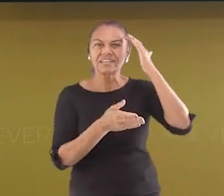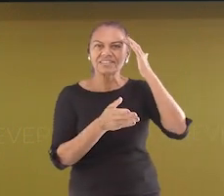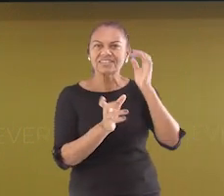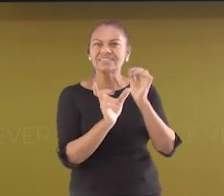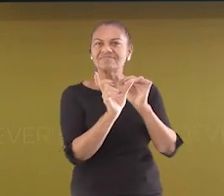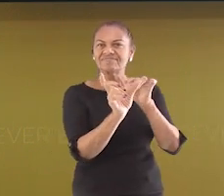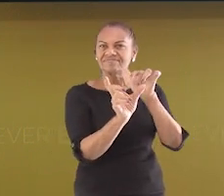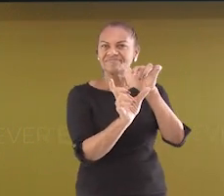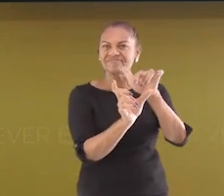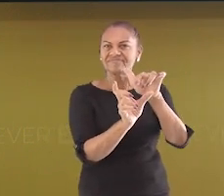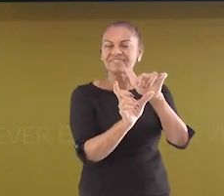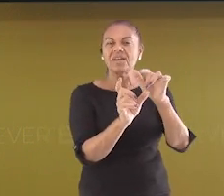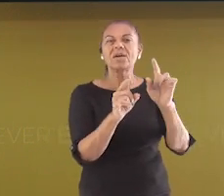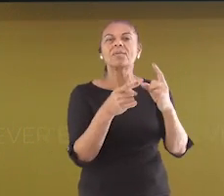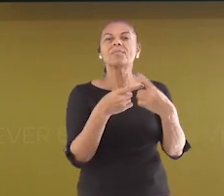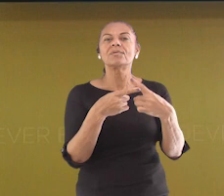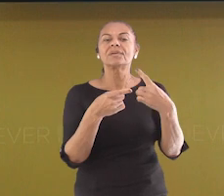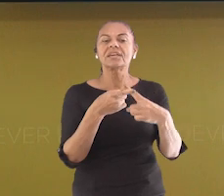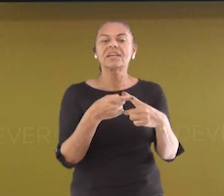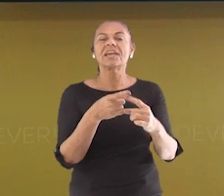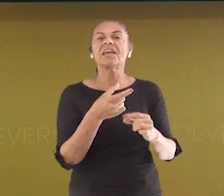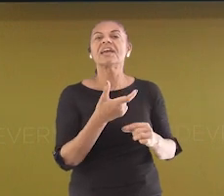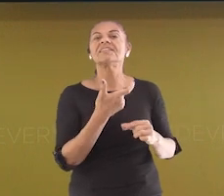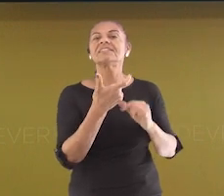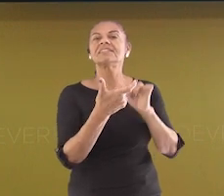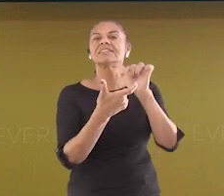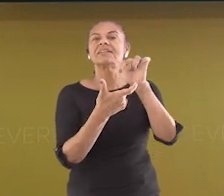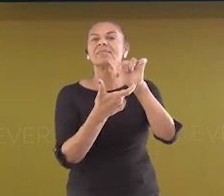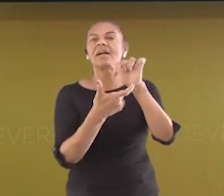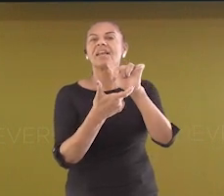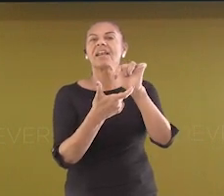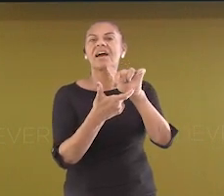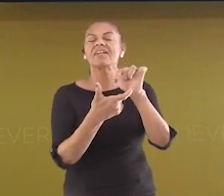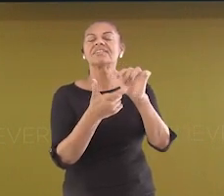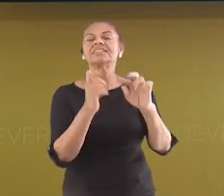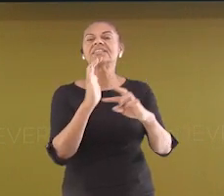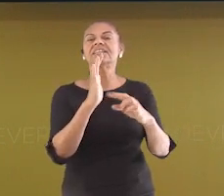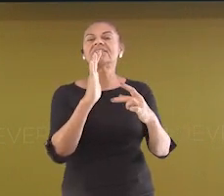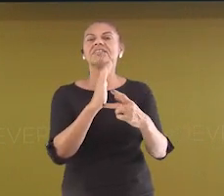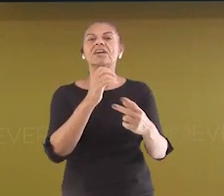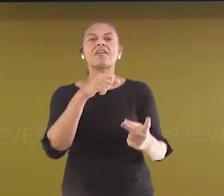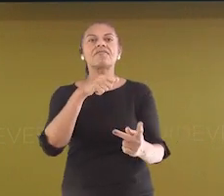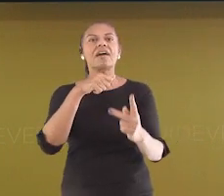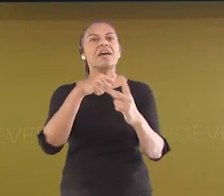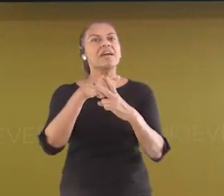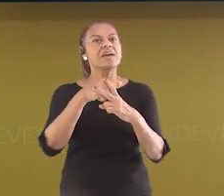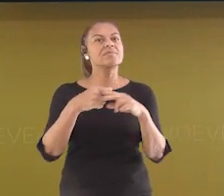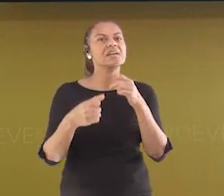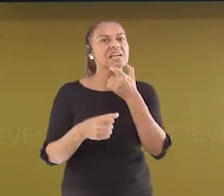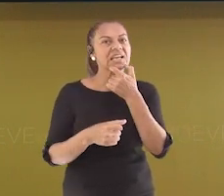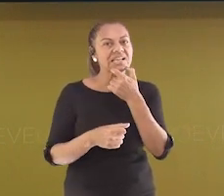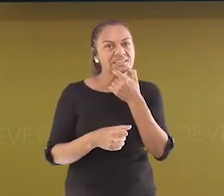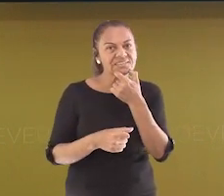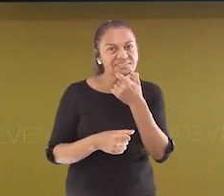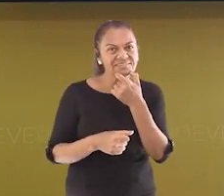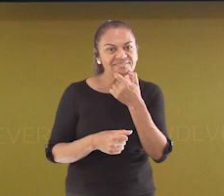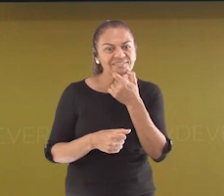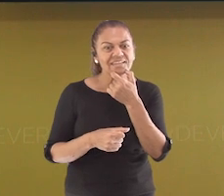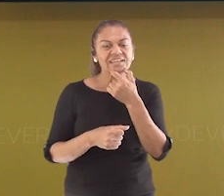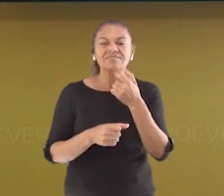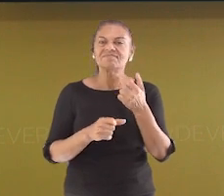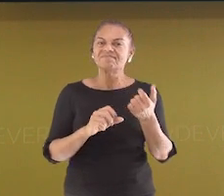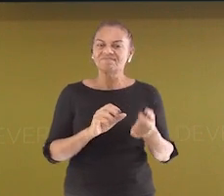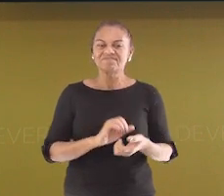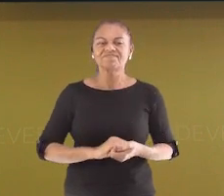como se fosse se dar conta de algo. Isso porque, nesse caso aqui, o verbo é um abrasileiramento